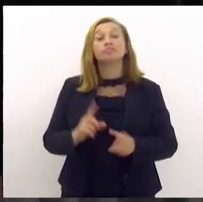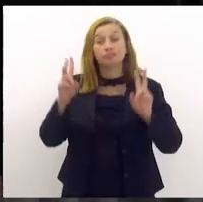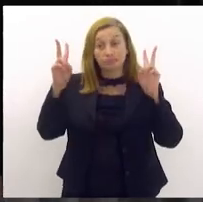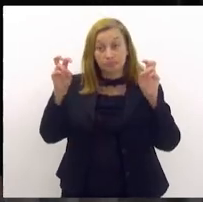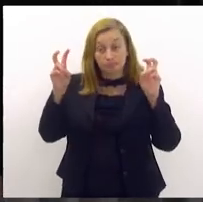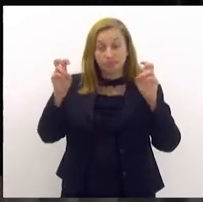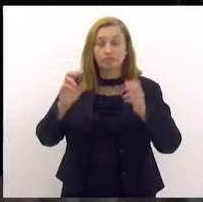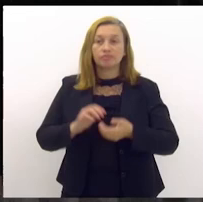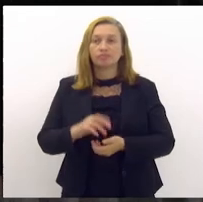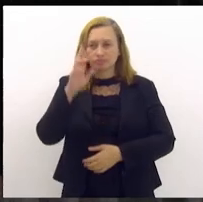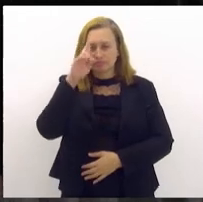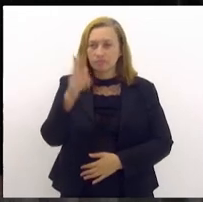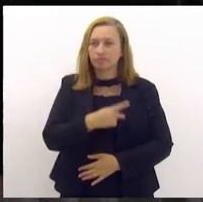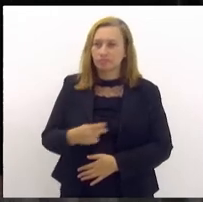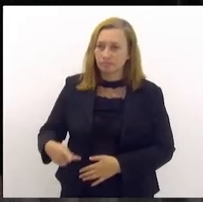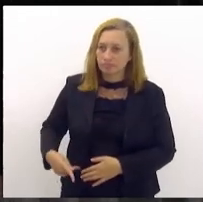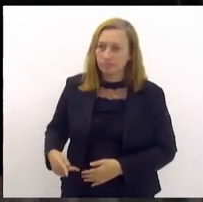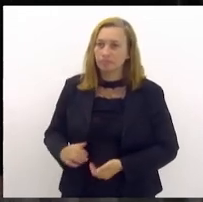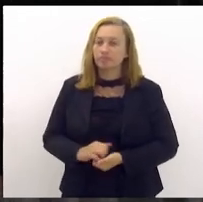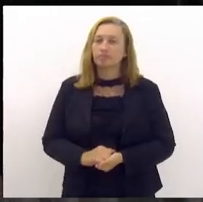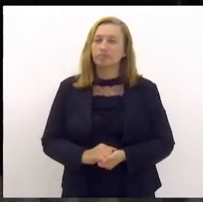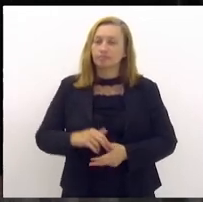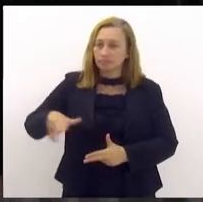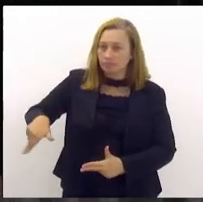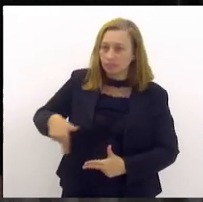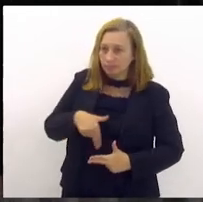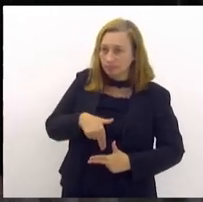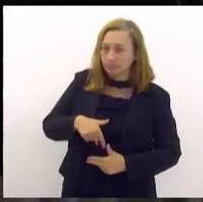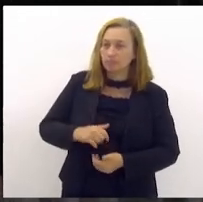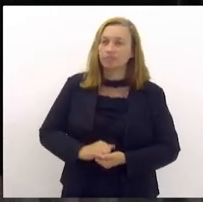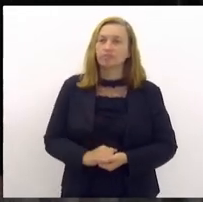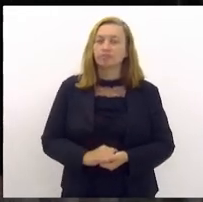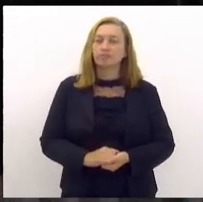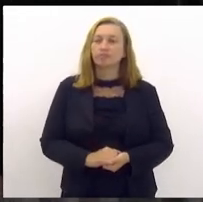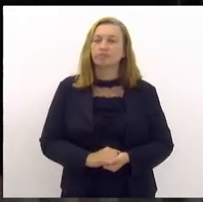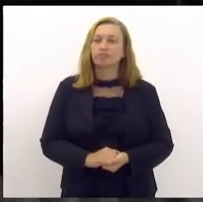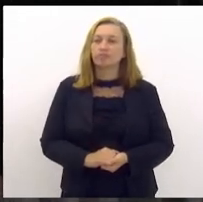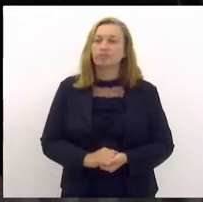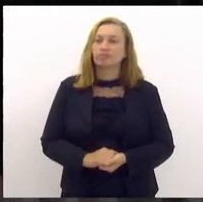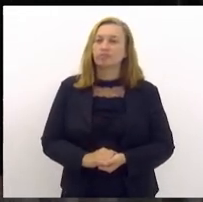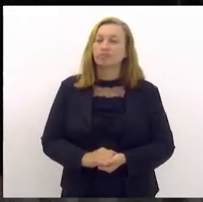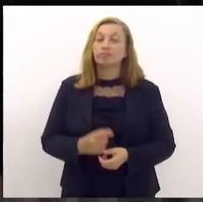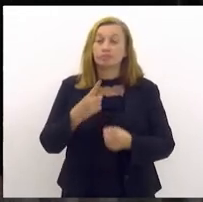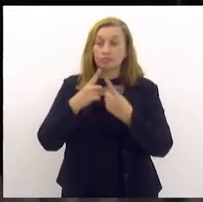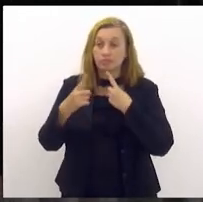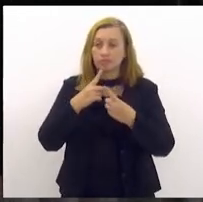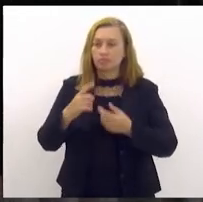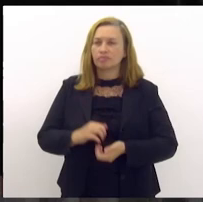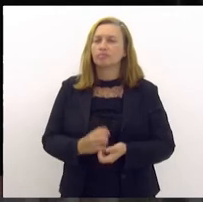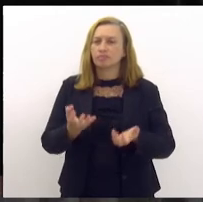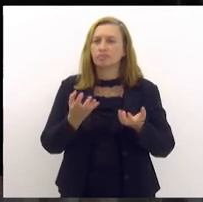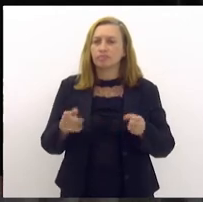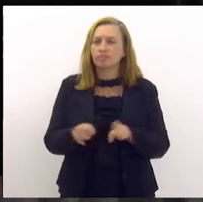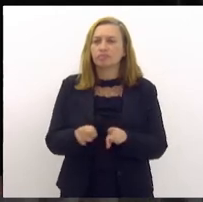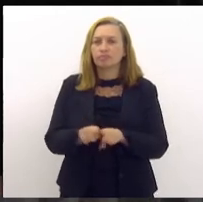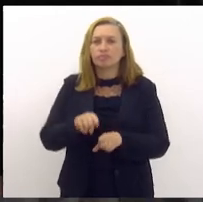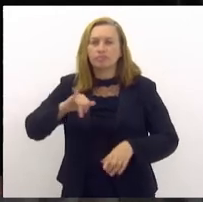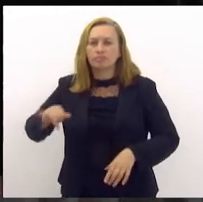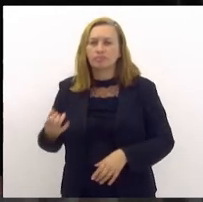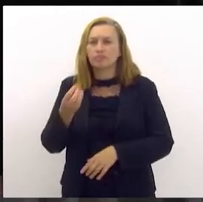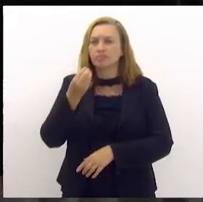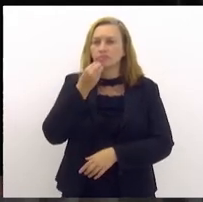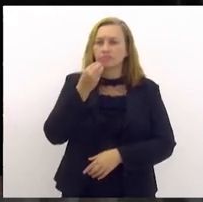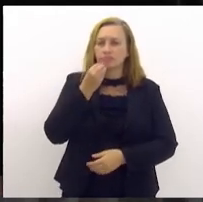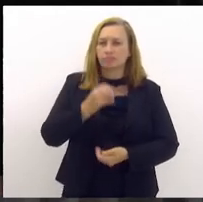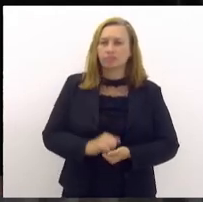temas, senhora presidenta, que me trazem à tribuna e que me trazem ao calor do debate. Quero também aproveitar a